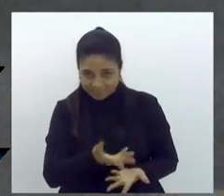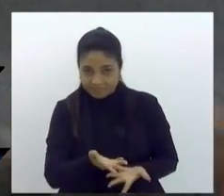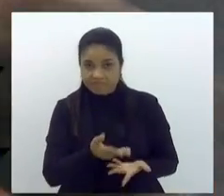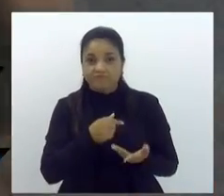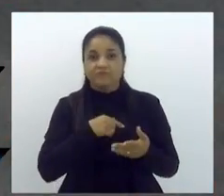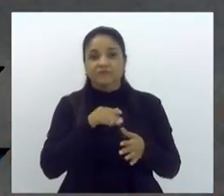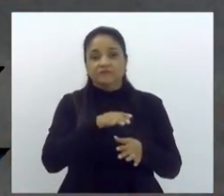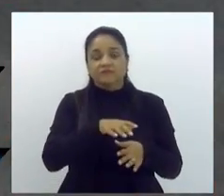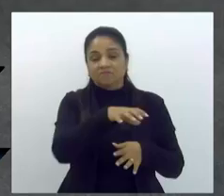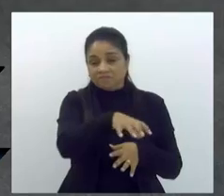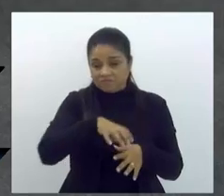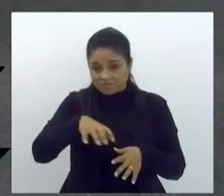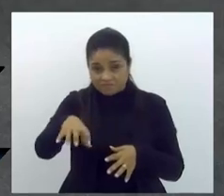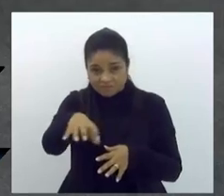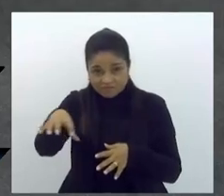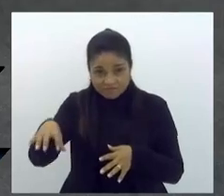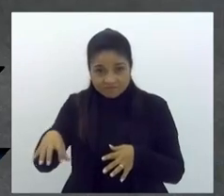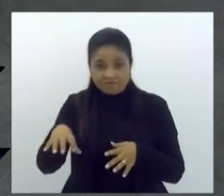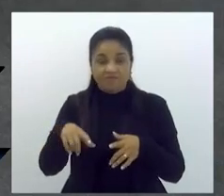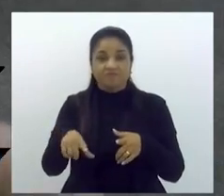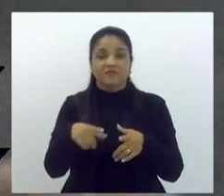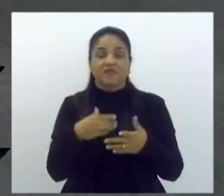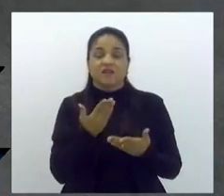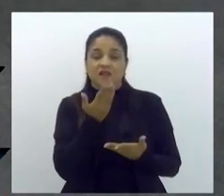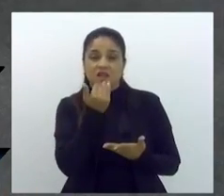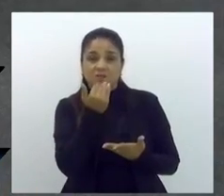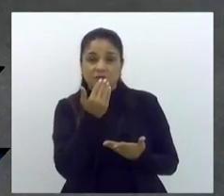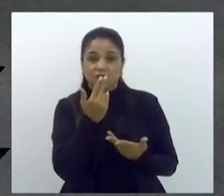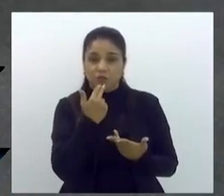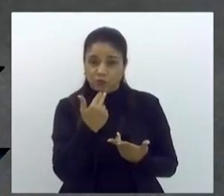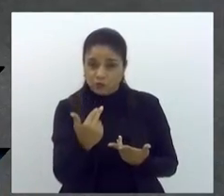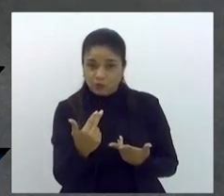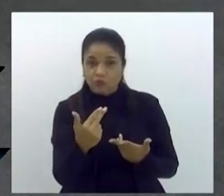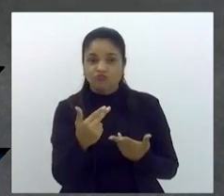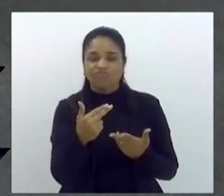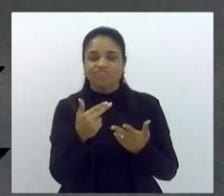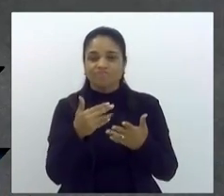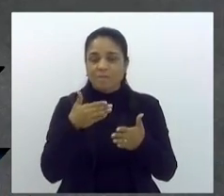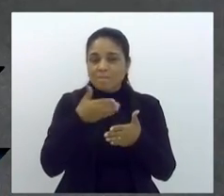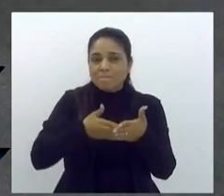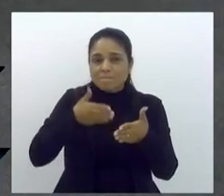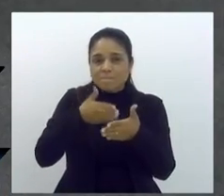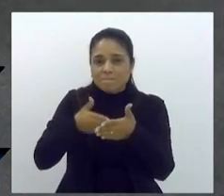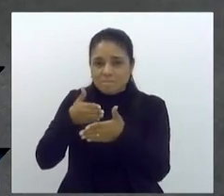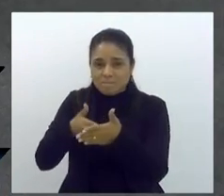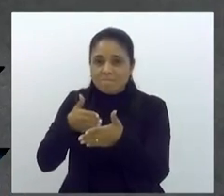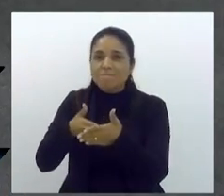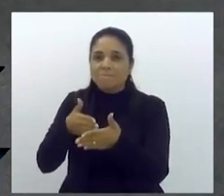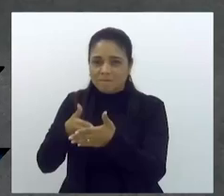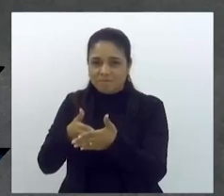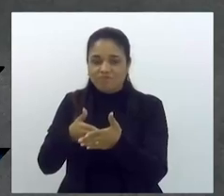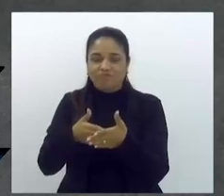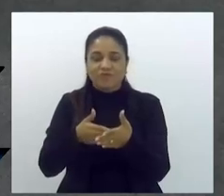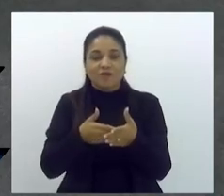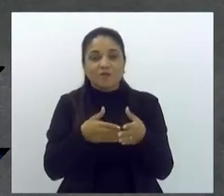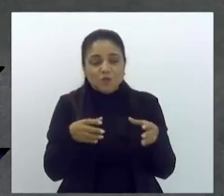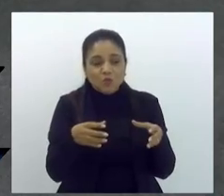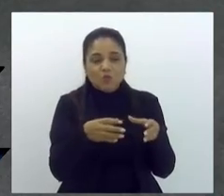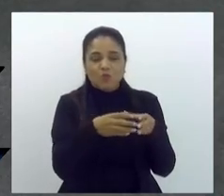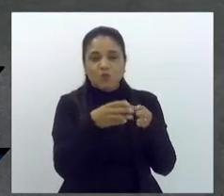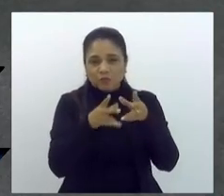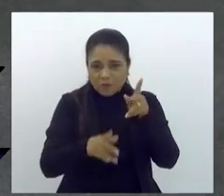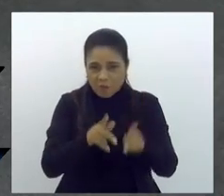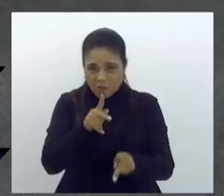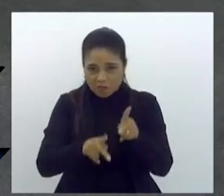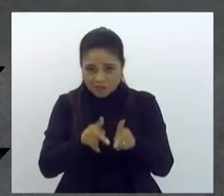geográfica no acesso alimentos nutritivos é um obstáculo significativo para que uma parcela considerável da